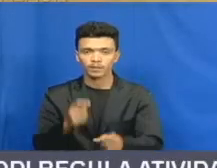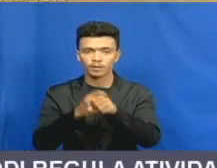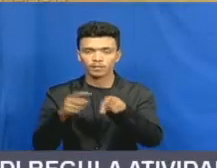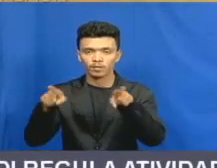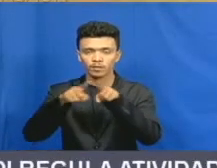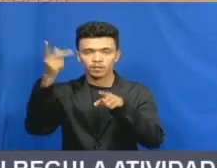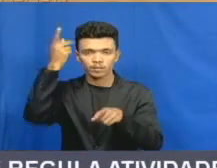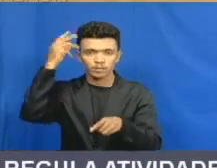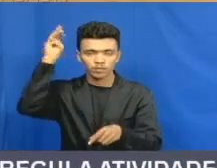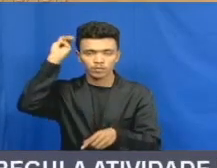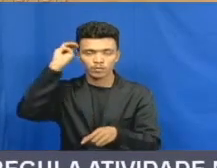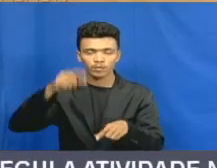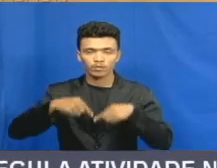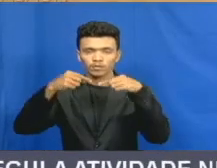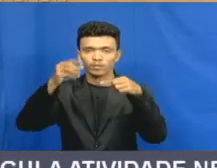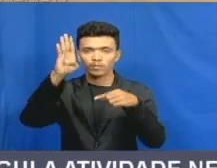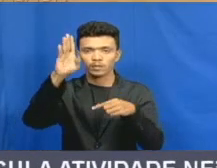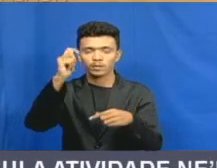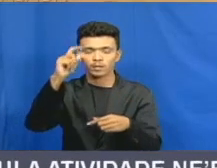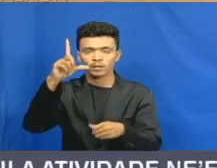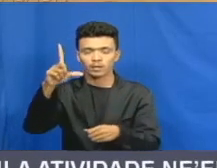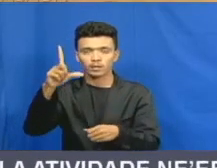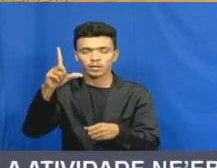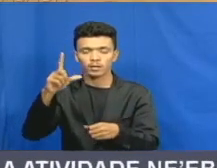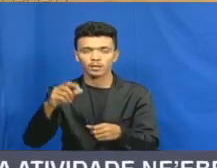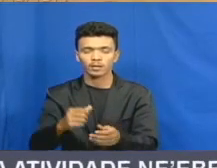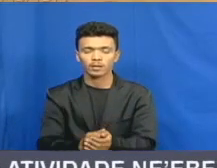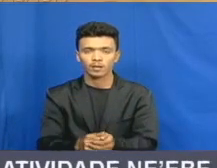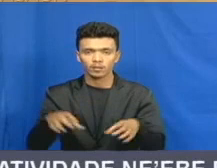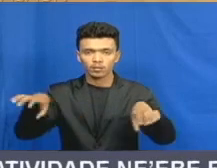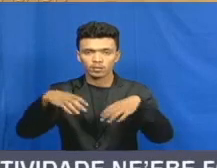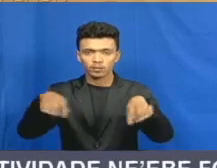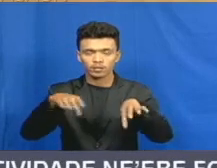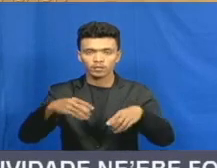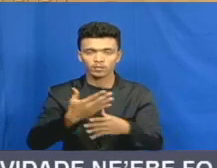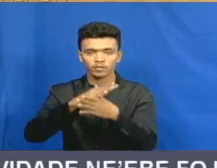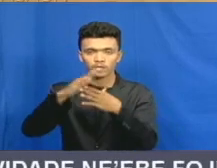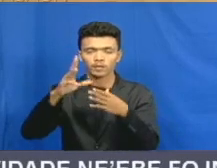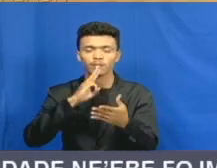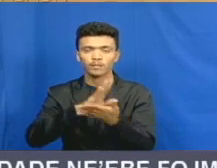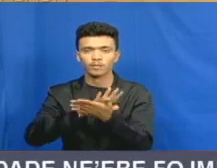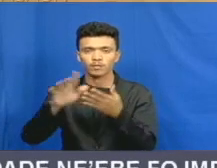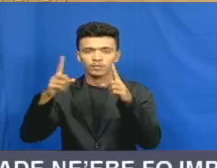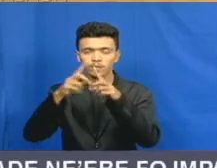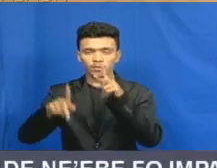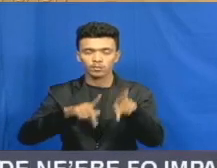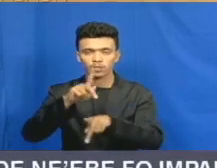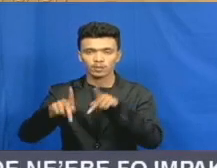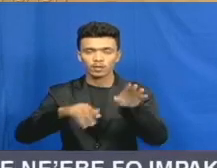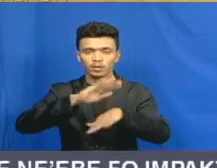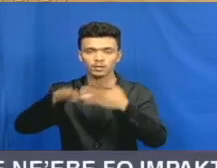Quando o primeiro-ministro orienta a Timor-Leste empresa pública a garantir serviço de fornecimento de MOS para a comunidade síria e a